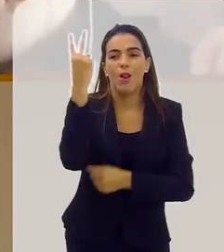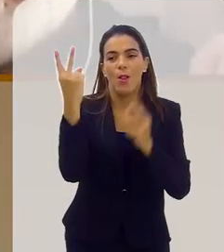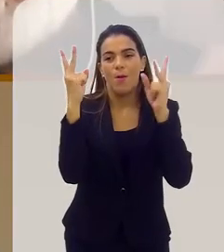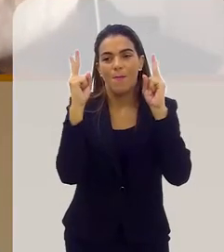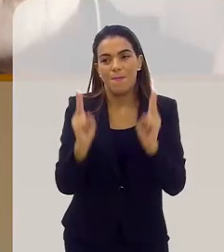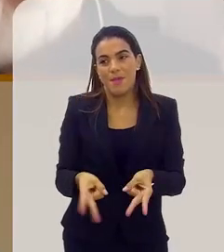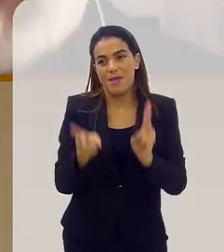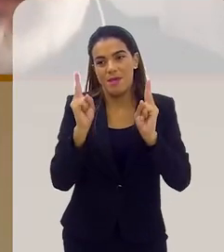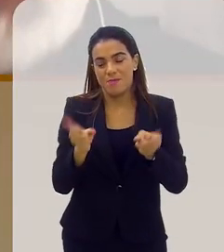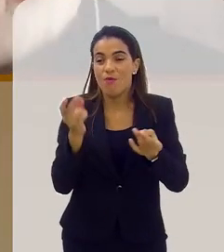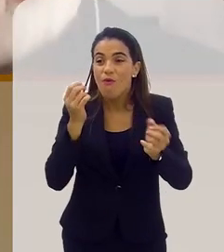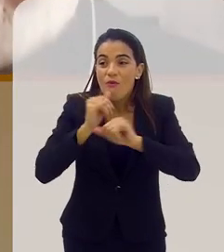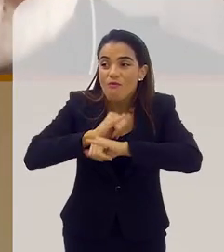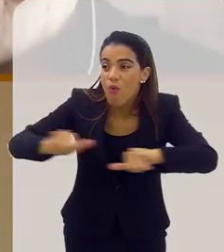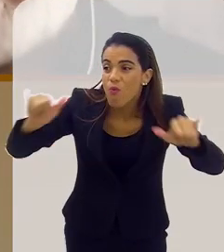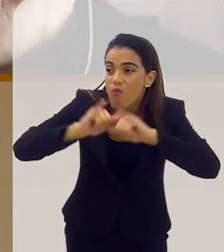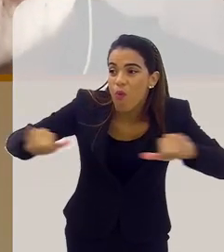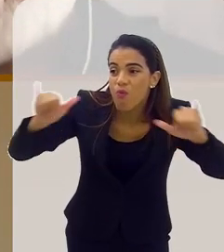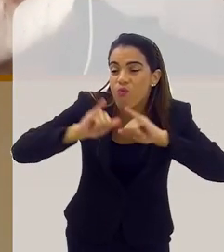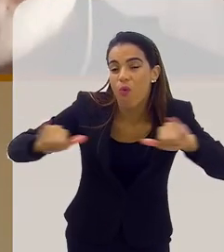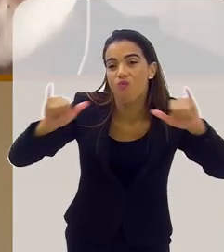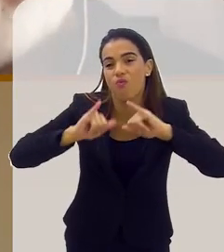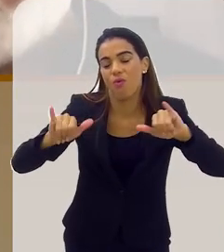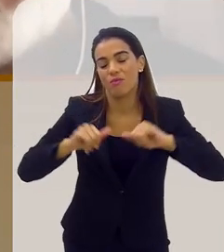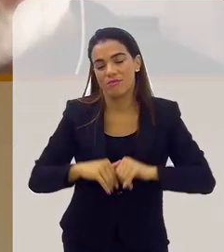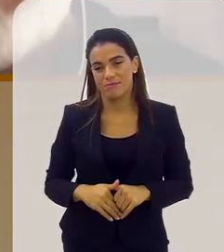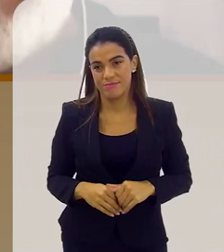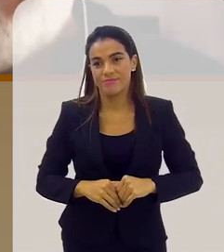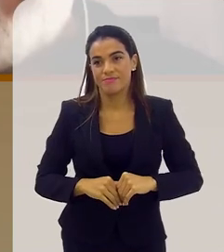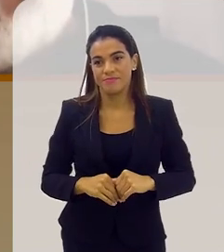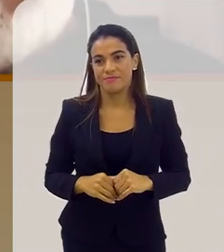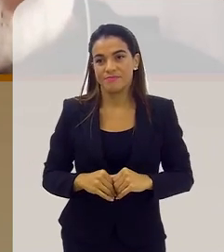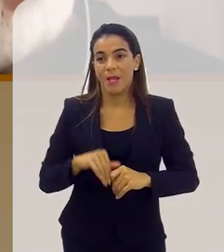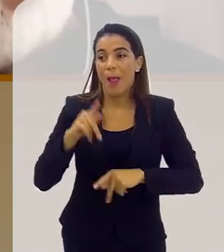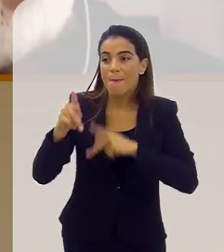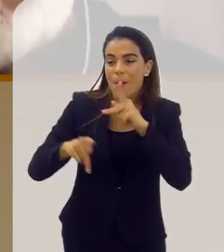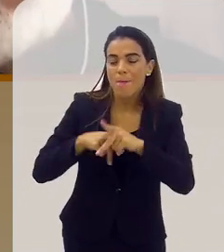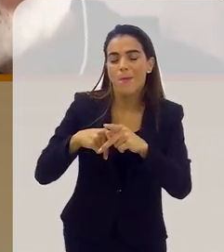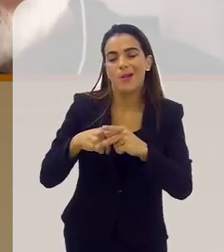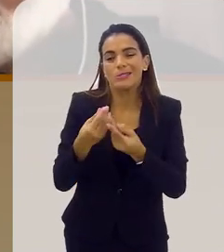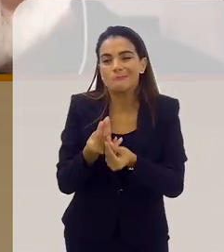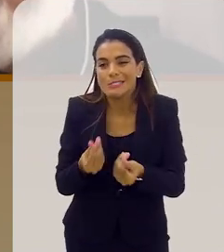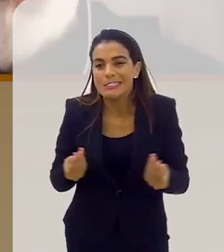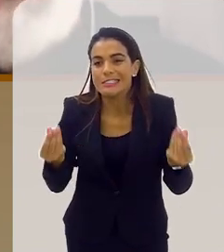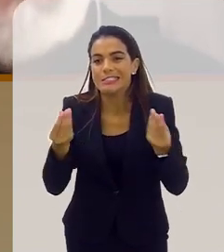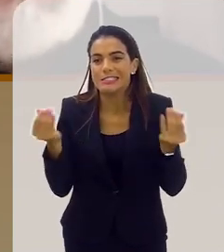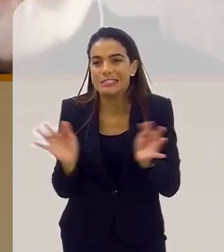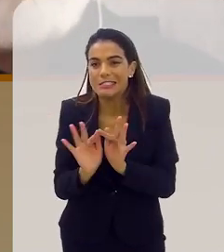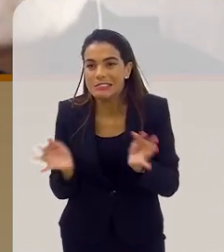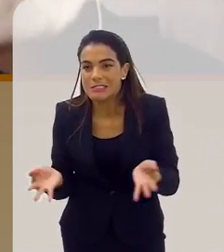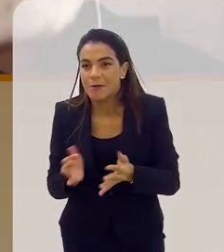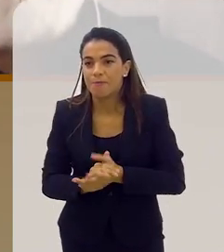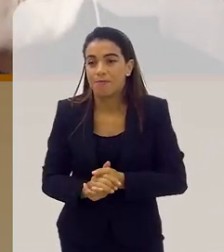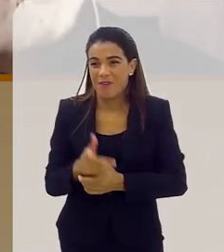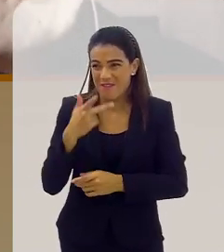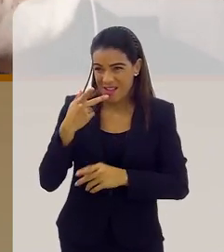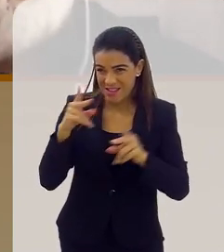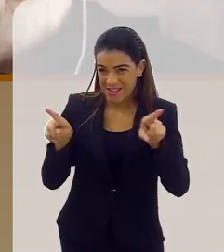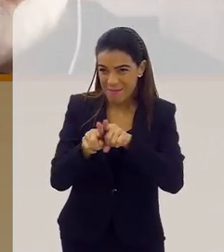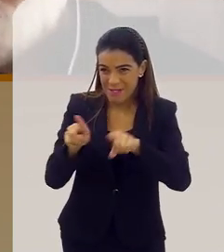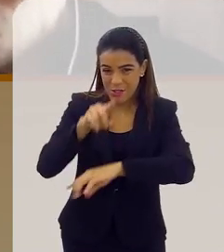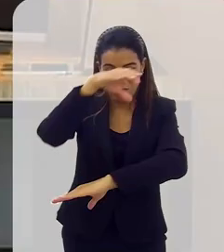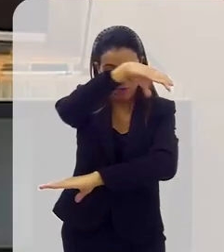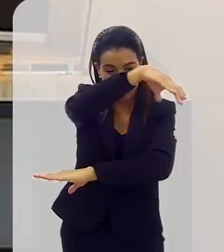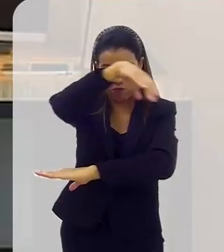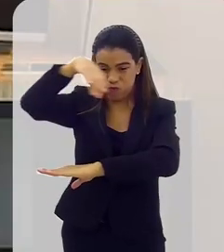essência é a mesma: informar e levar a cultura para o povo mais carente. Agora, eu acho que também que você está falando em mudança, né? Em